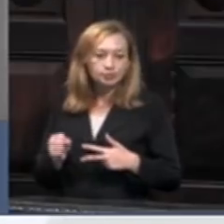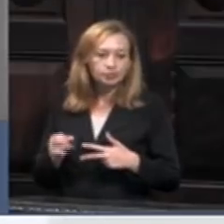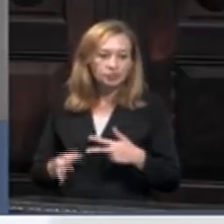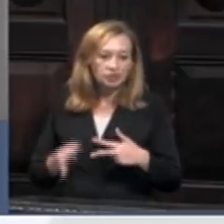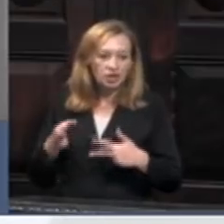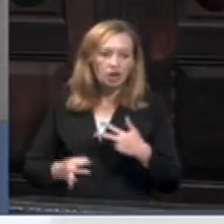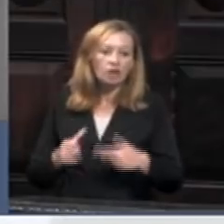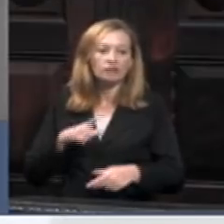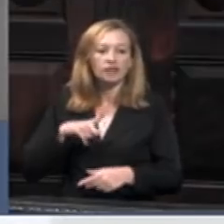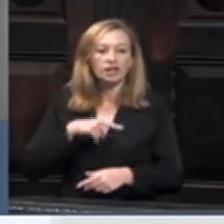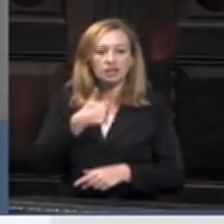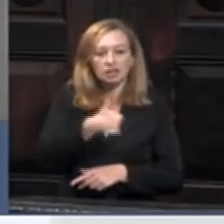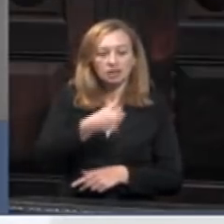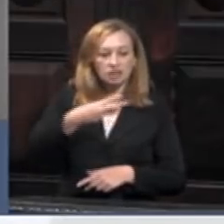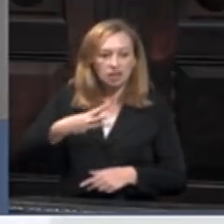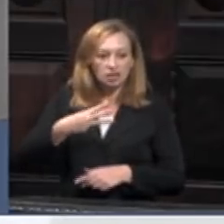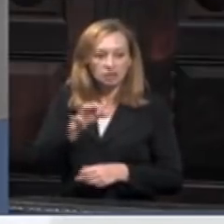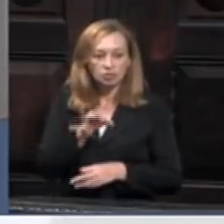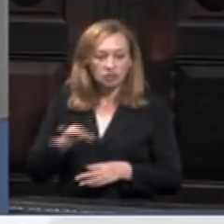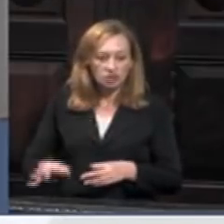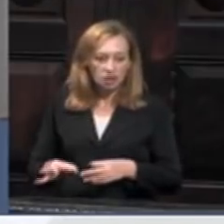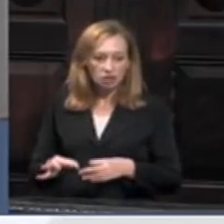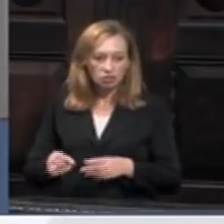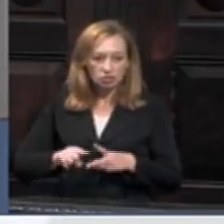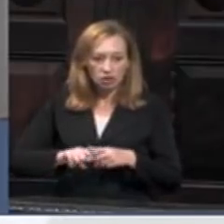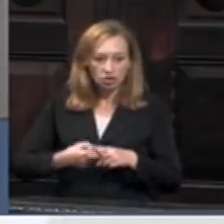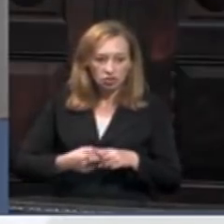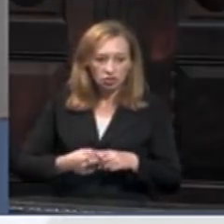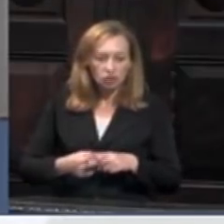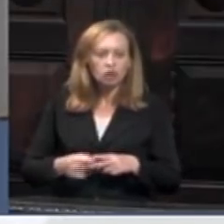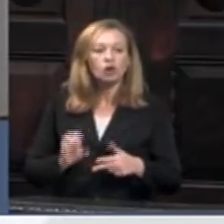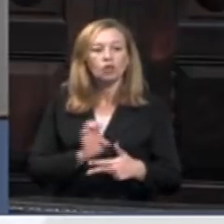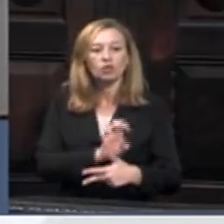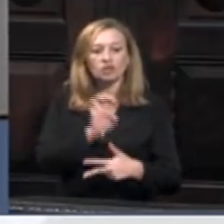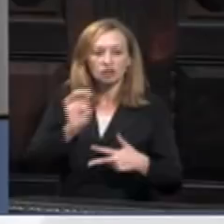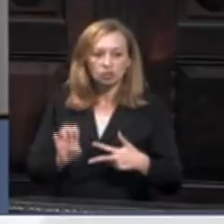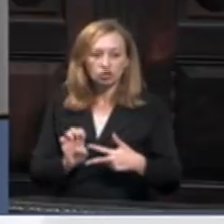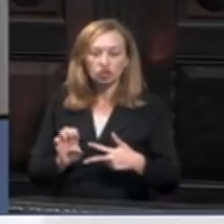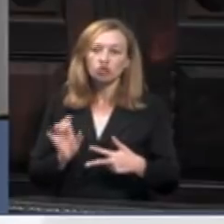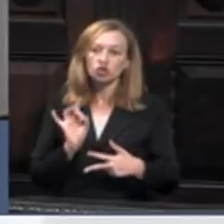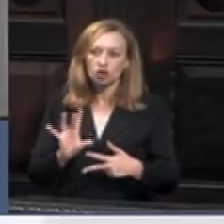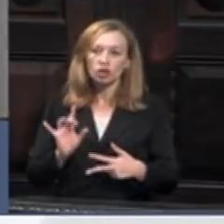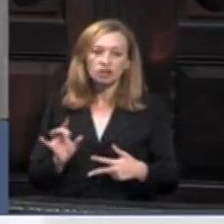de reajuste. O Executivo só tem 7%.